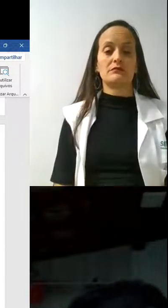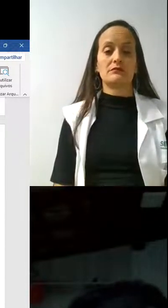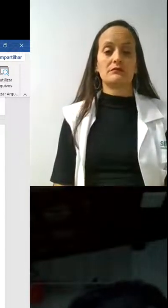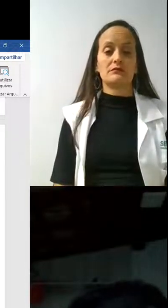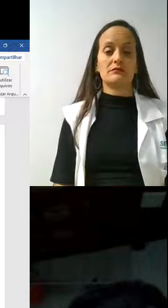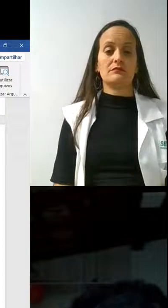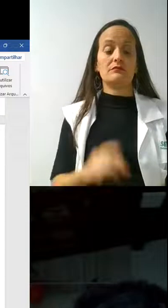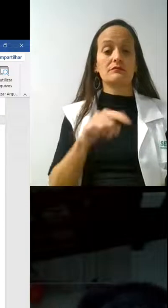0,00105 km.